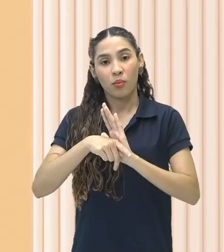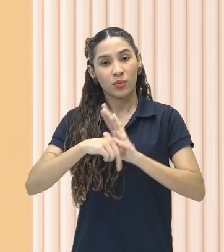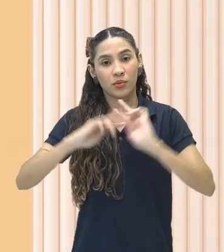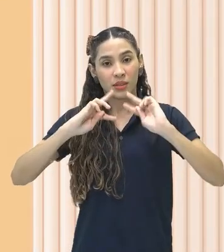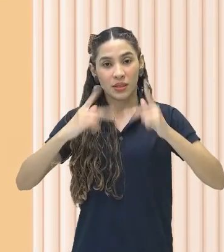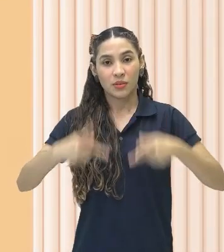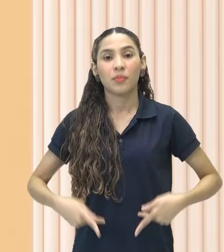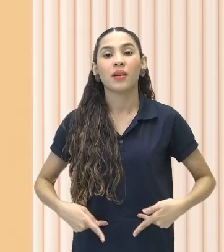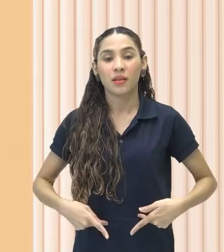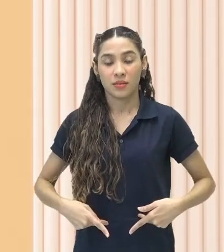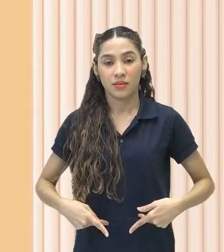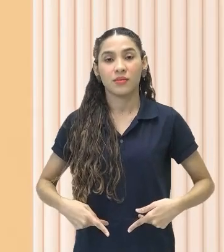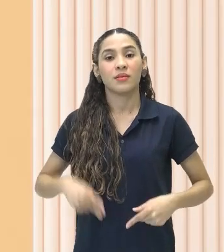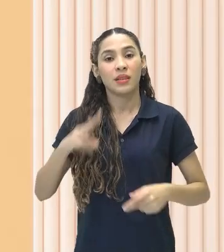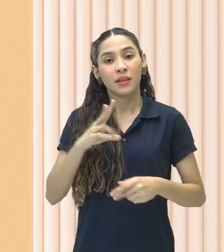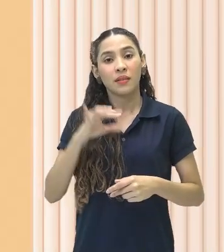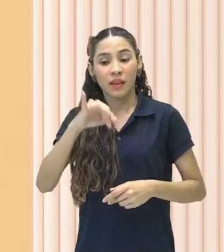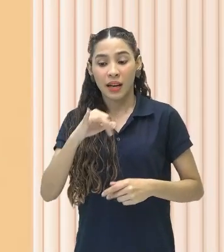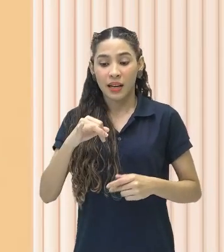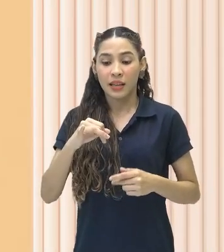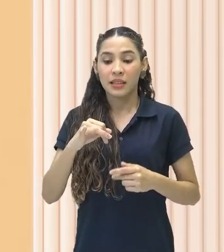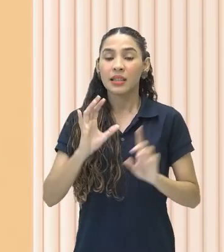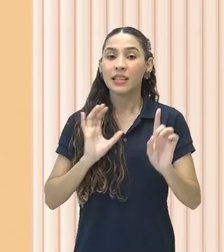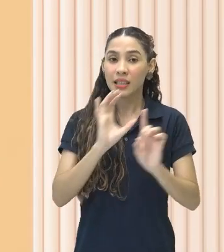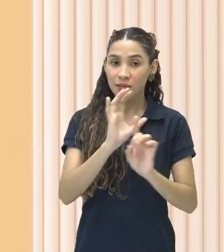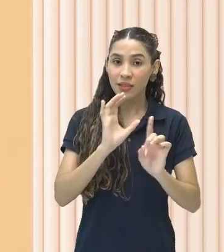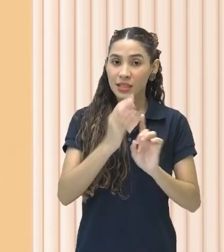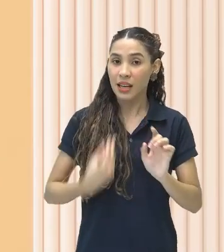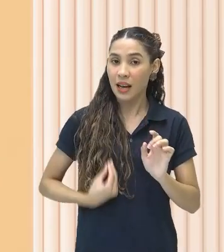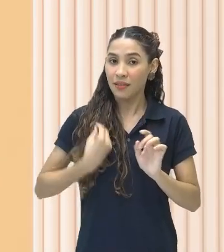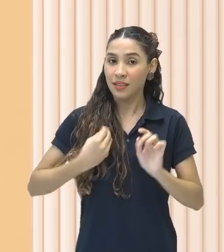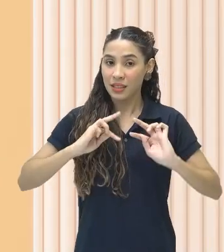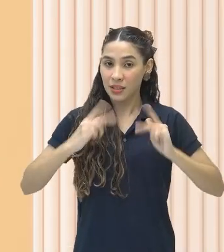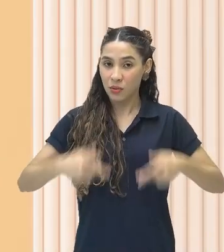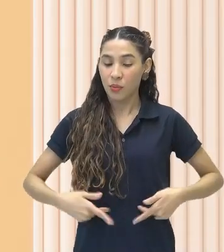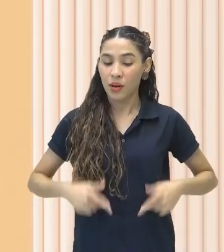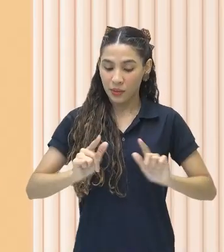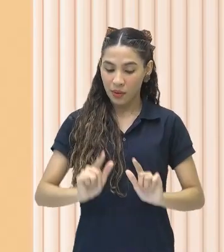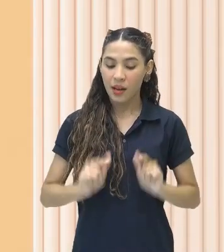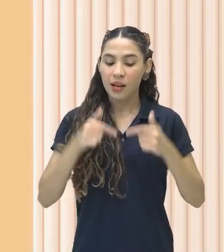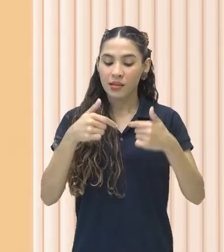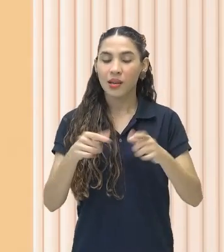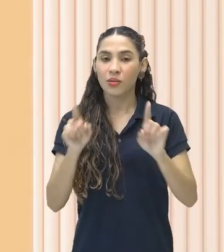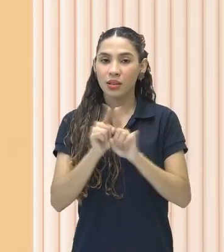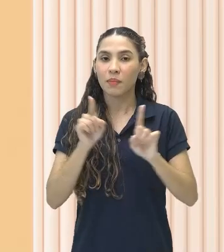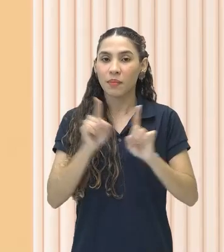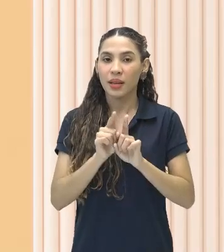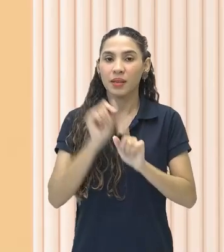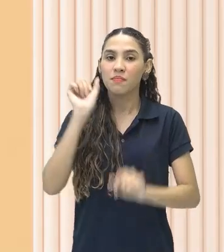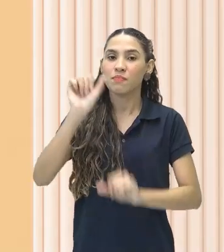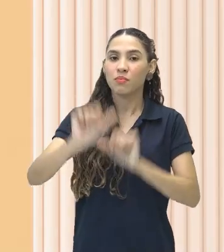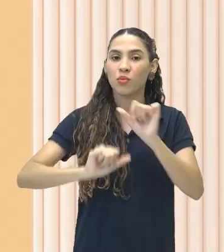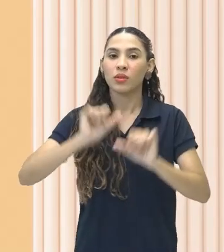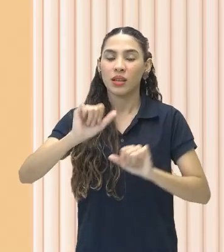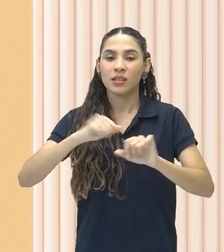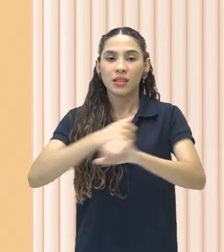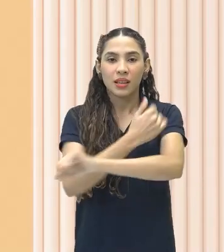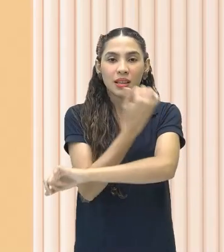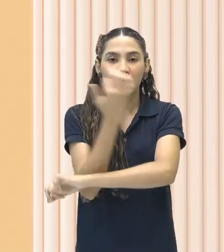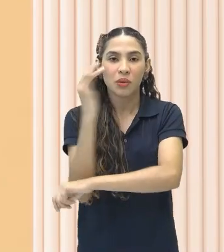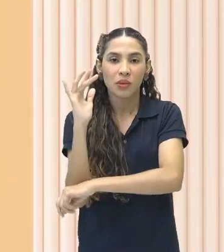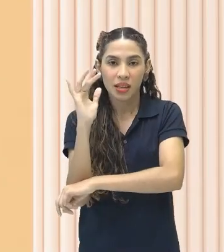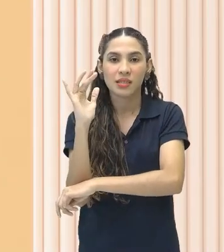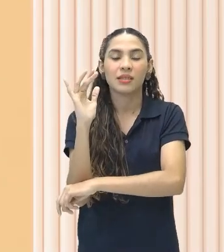ser humano. Ele faz parte do ser humano. O ser humano agir transformando a